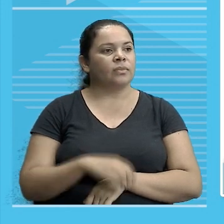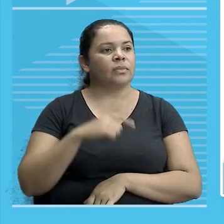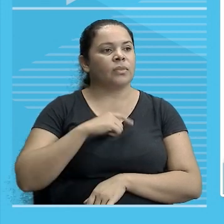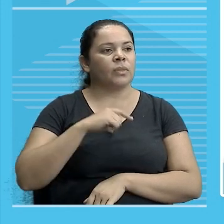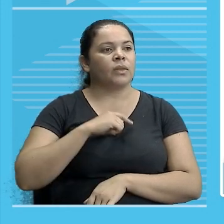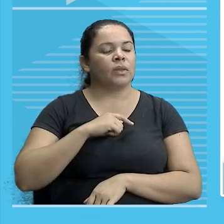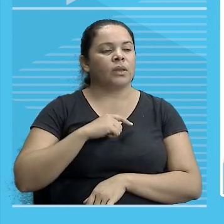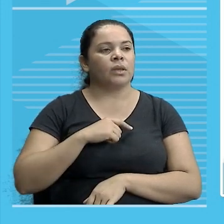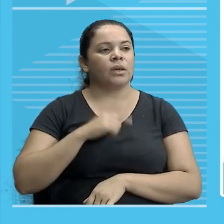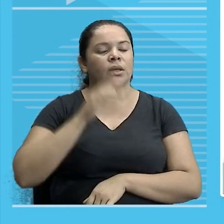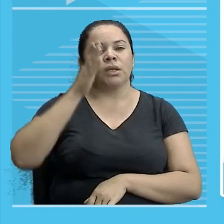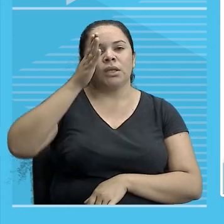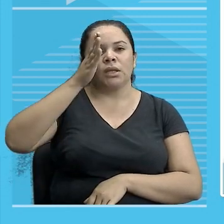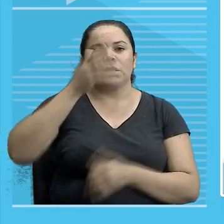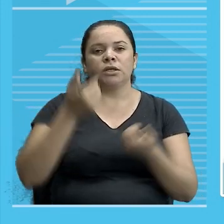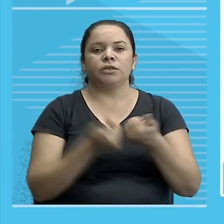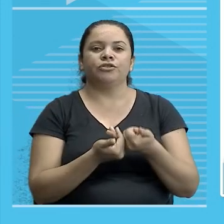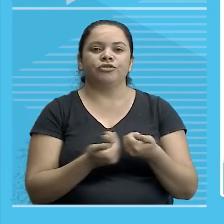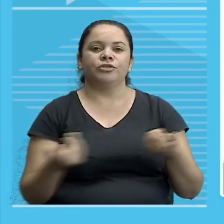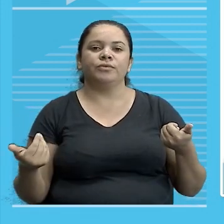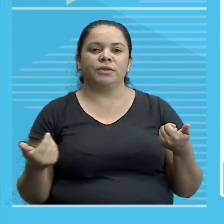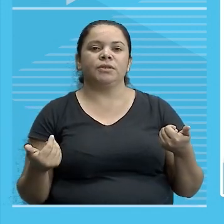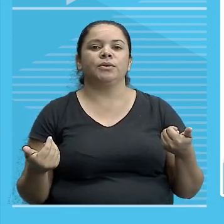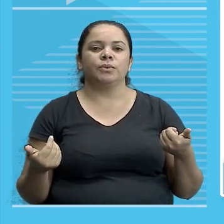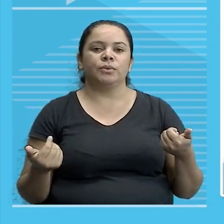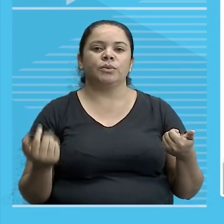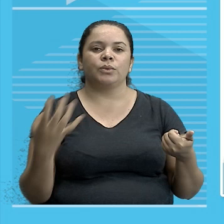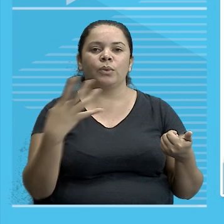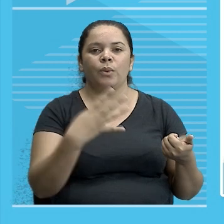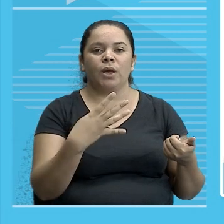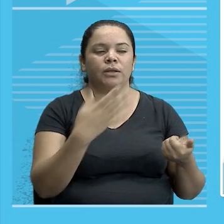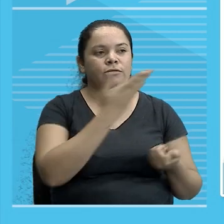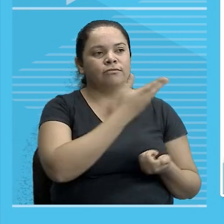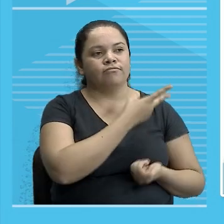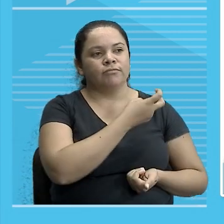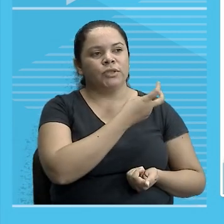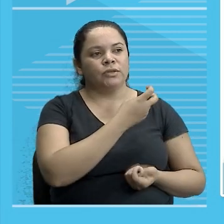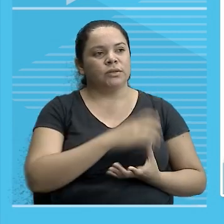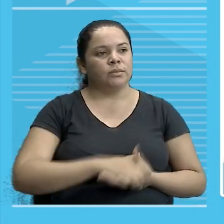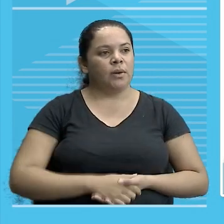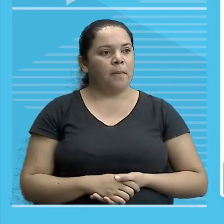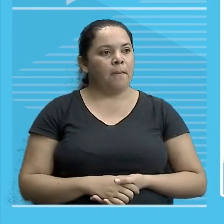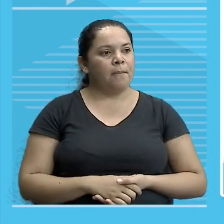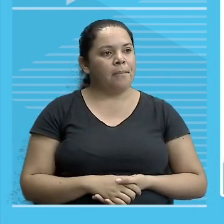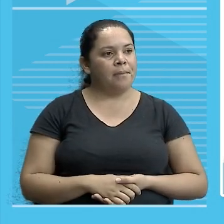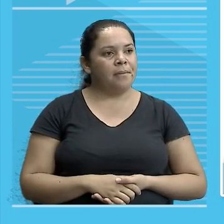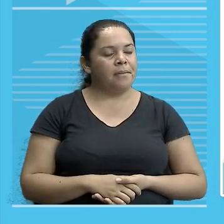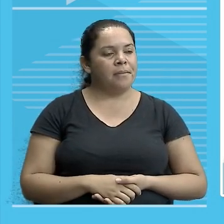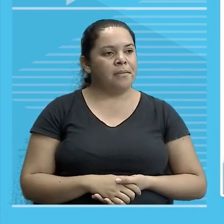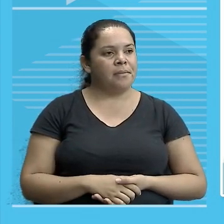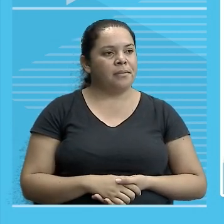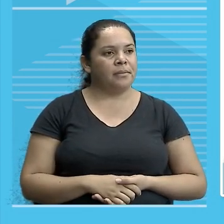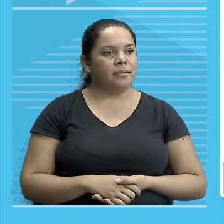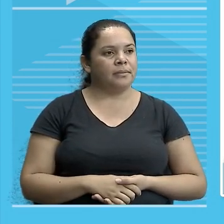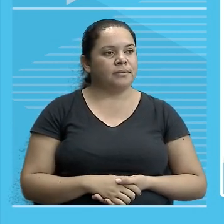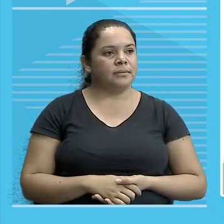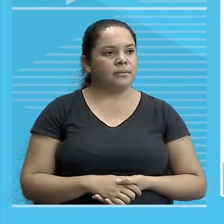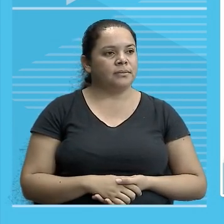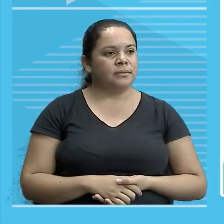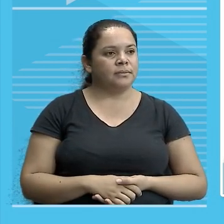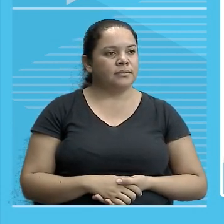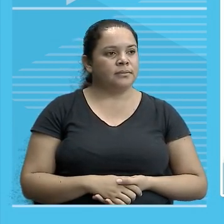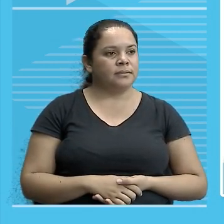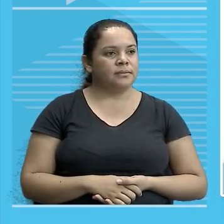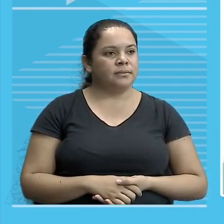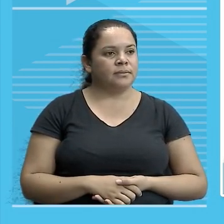ó. Pam, pam. Olha aí. Olha que coisa linda. Então, aqui é o primeiro quadrante,